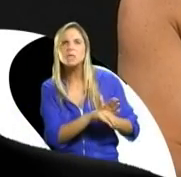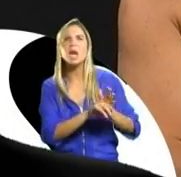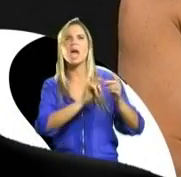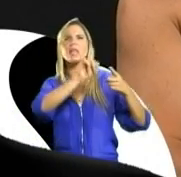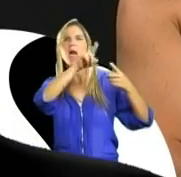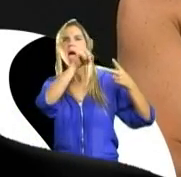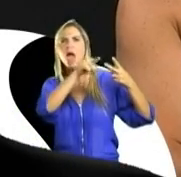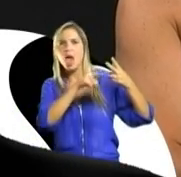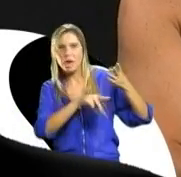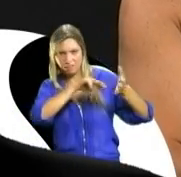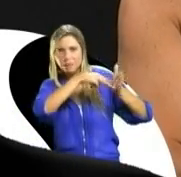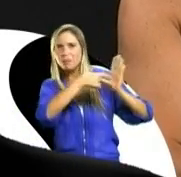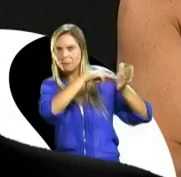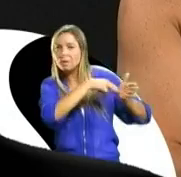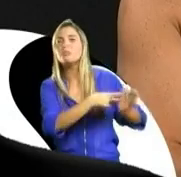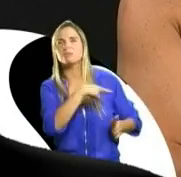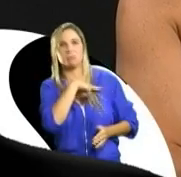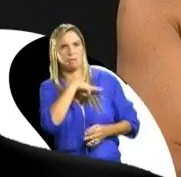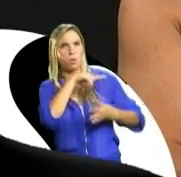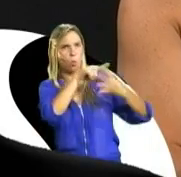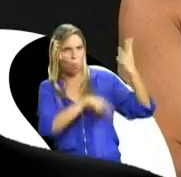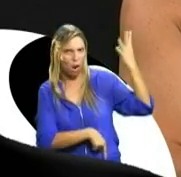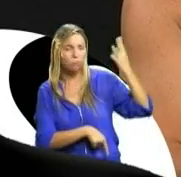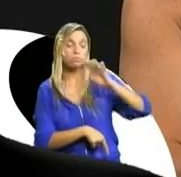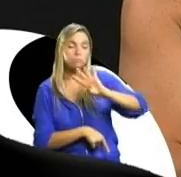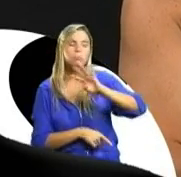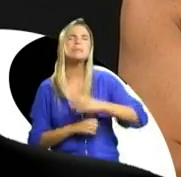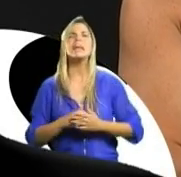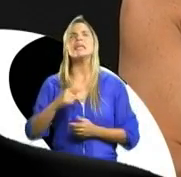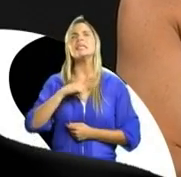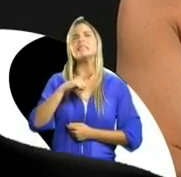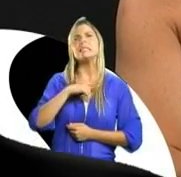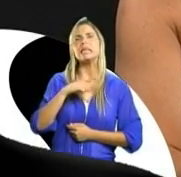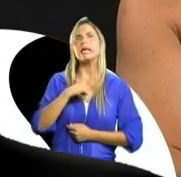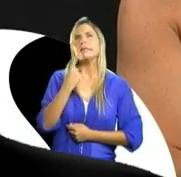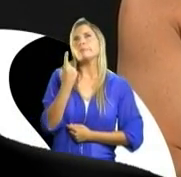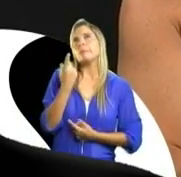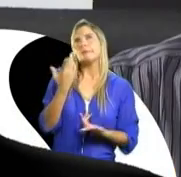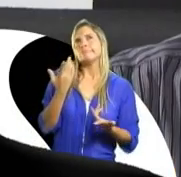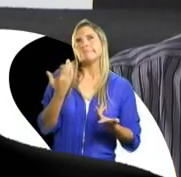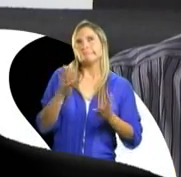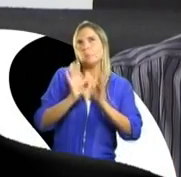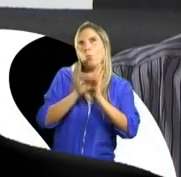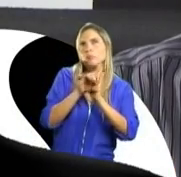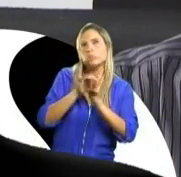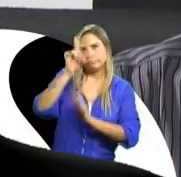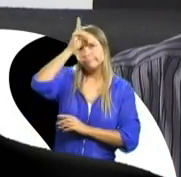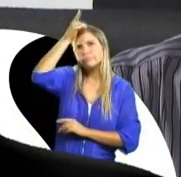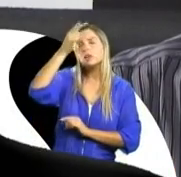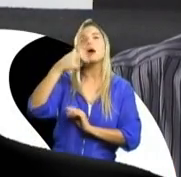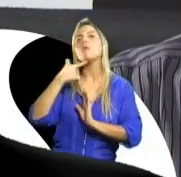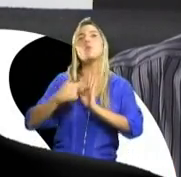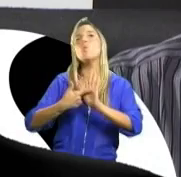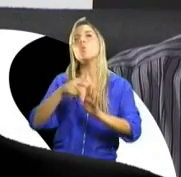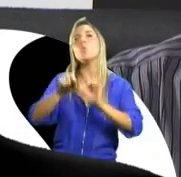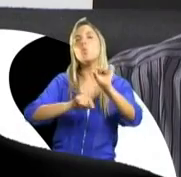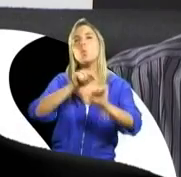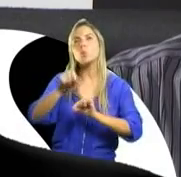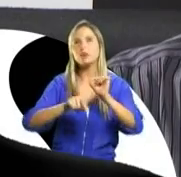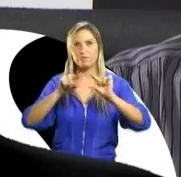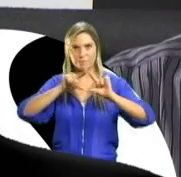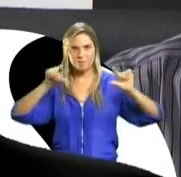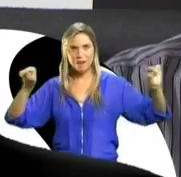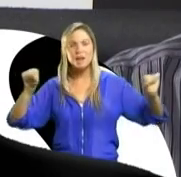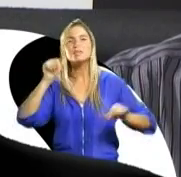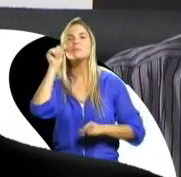Tem uma ideia, uma concepção que a paz, que é a da doutora